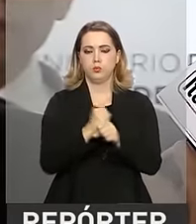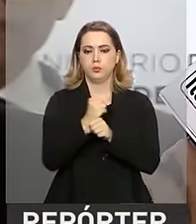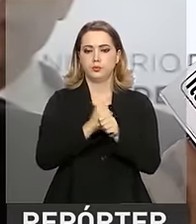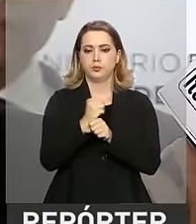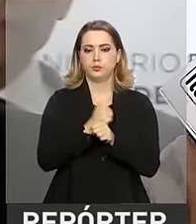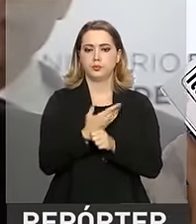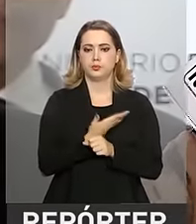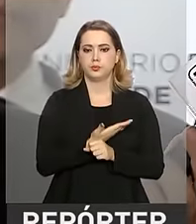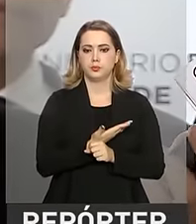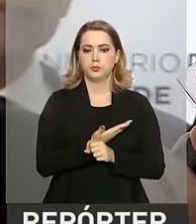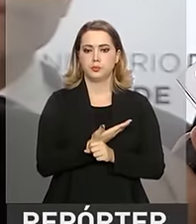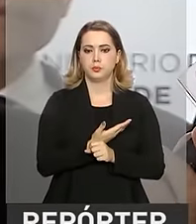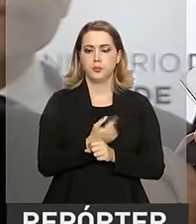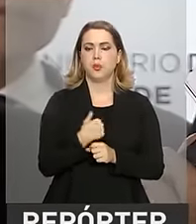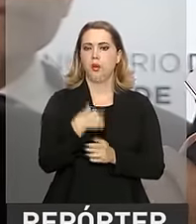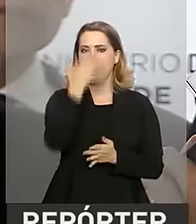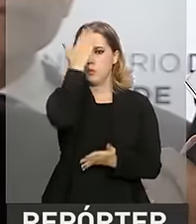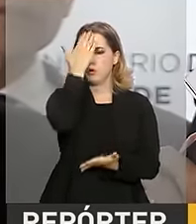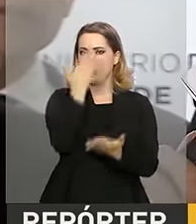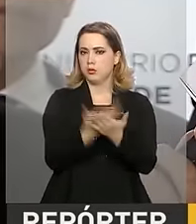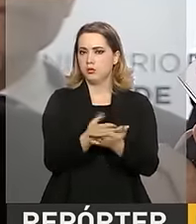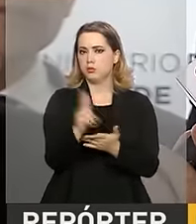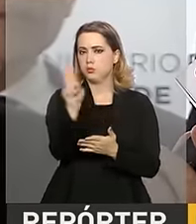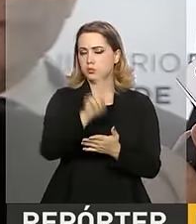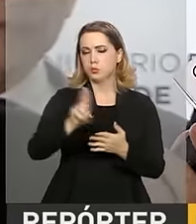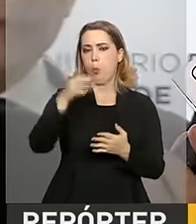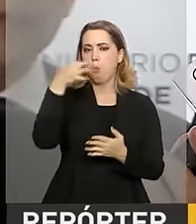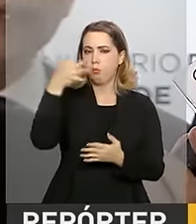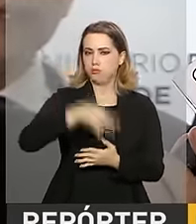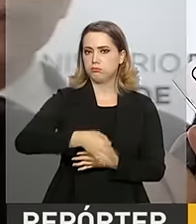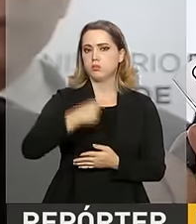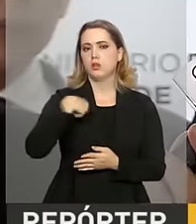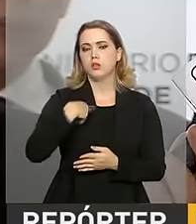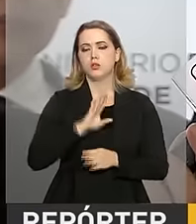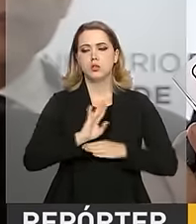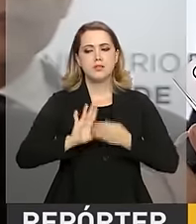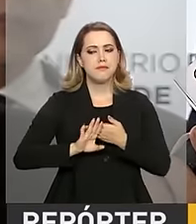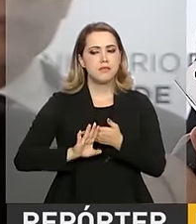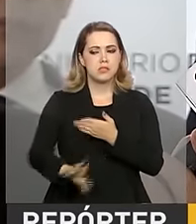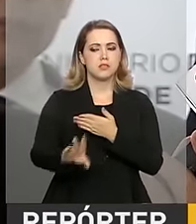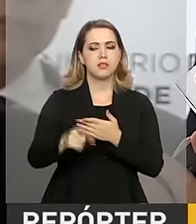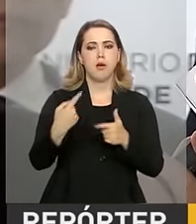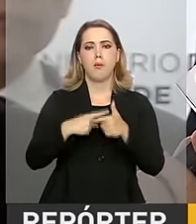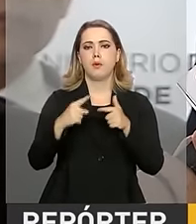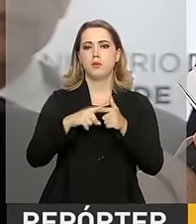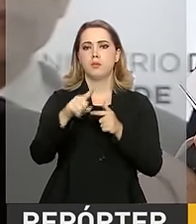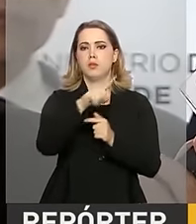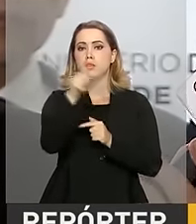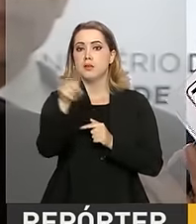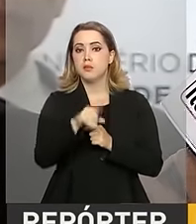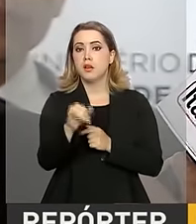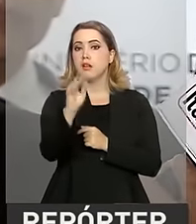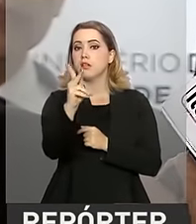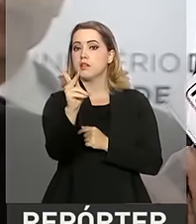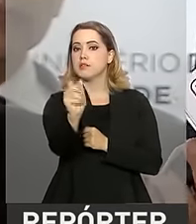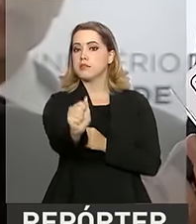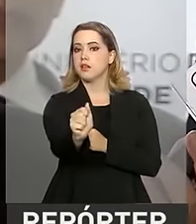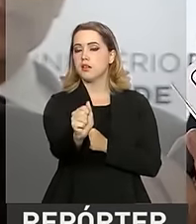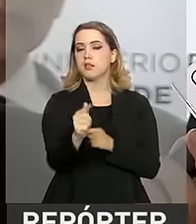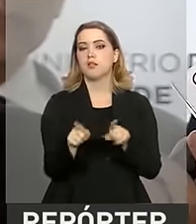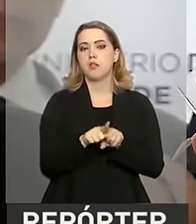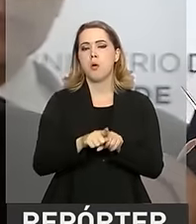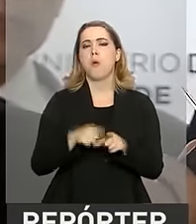muito útil para que nós possamos combater a zica que é um assunto grave né com